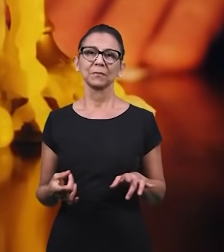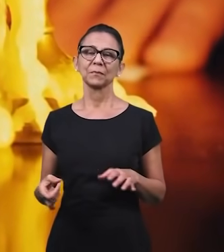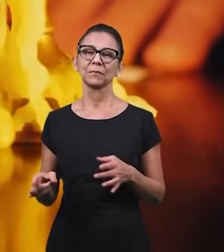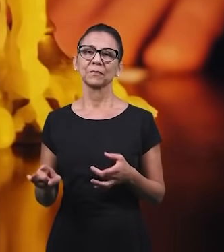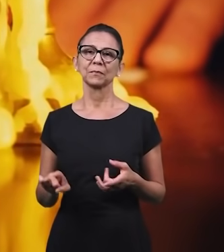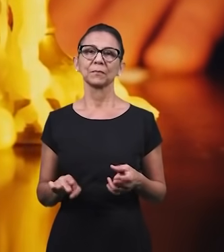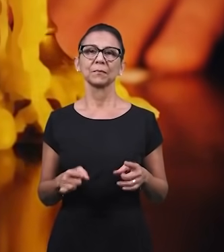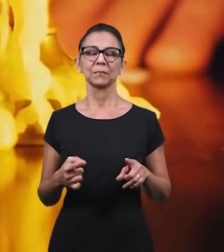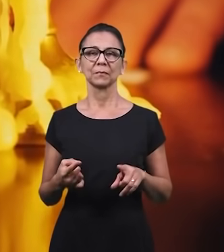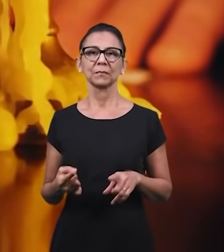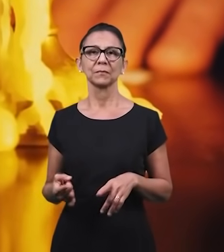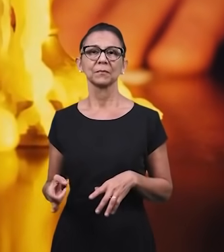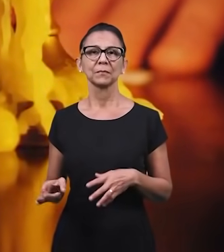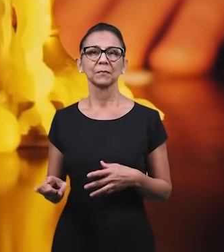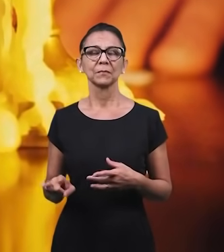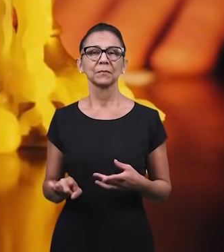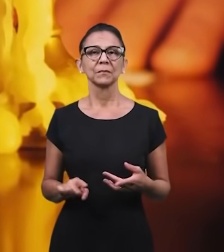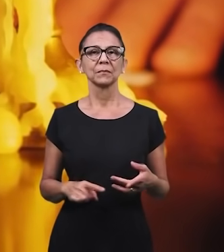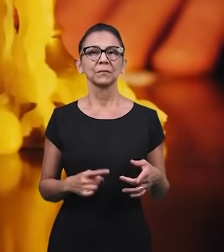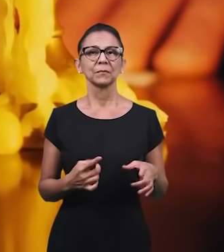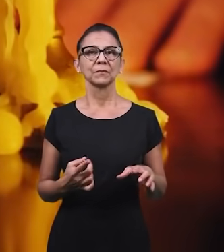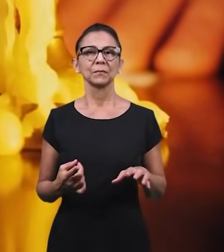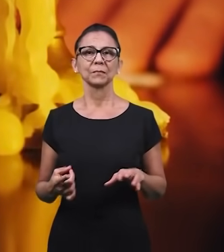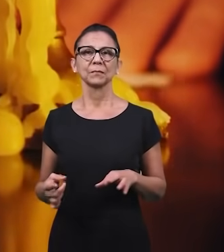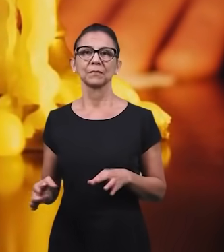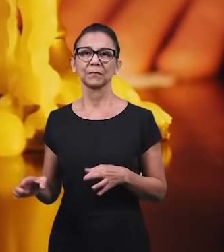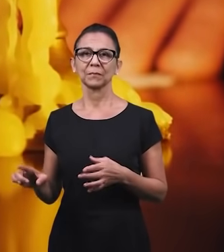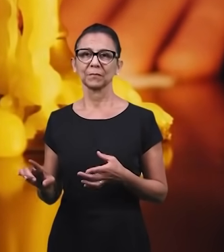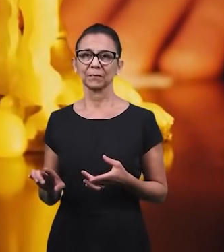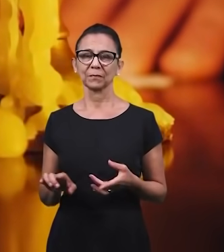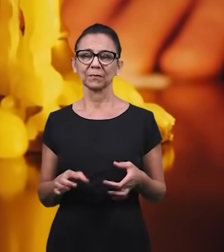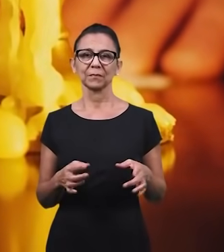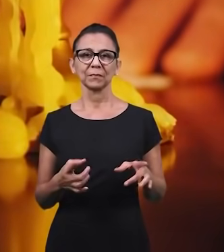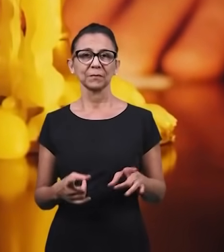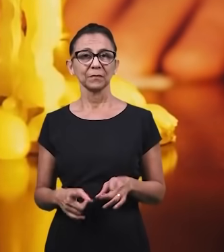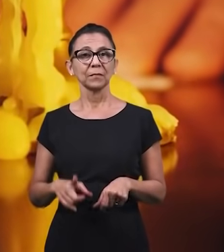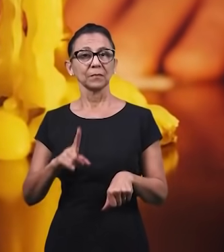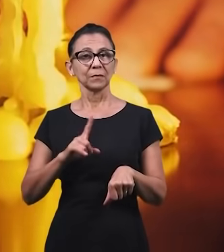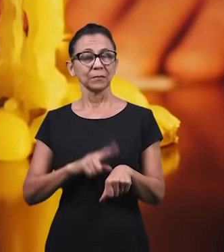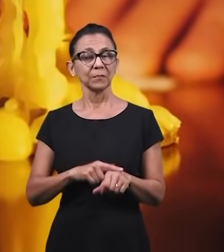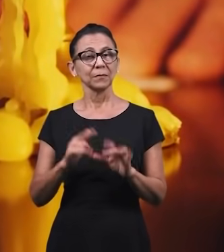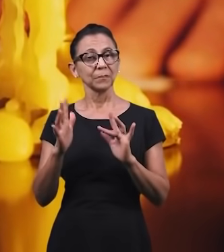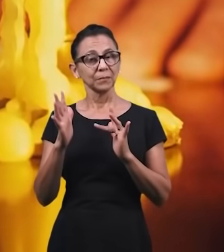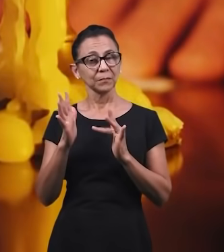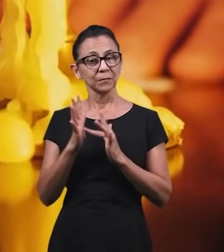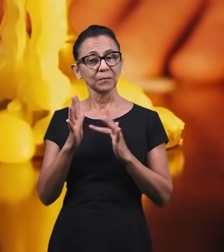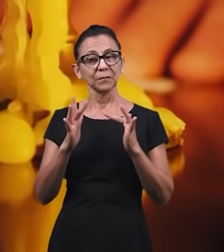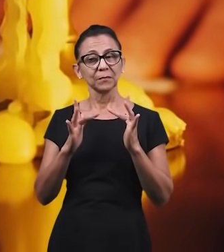Que esperamos Jesus